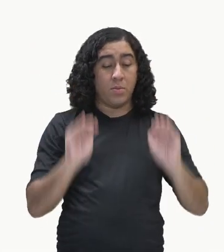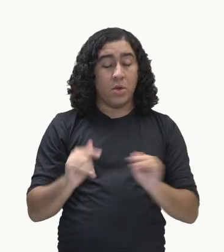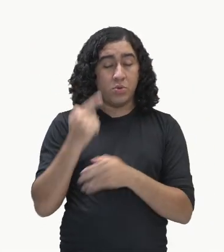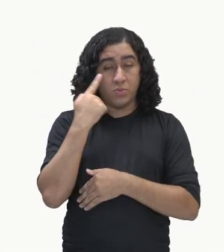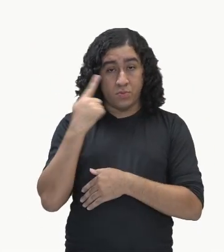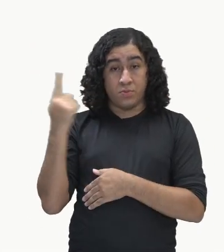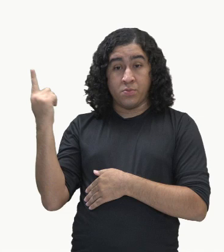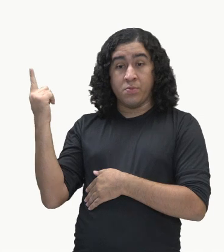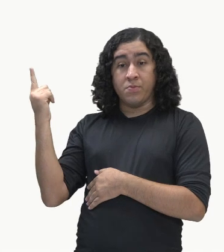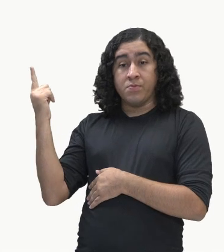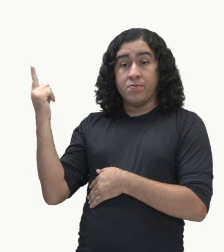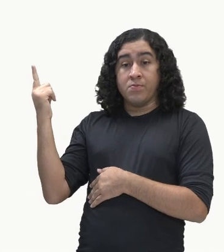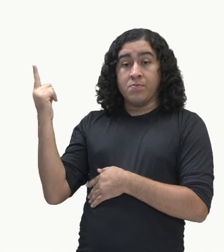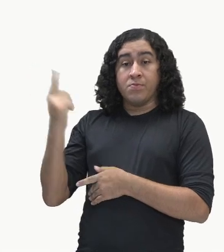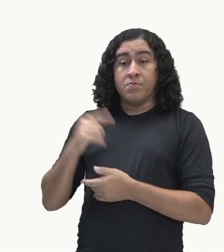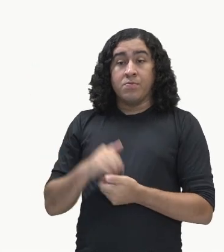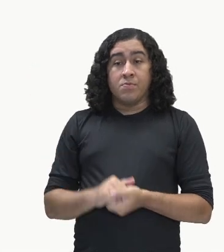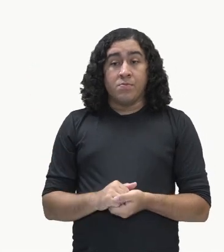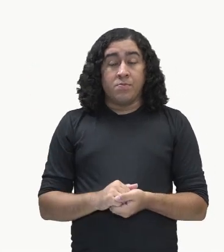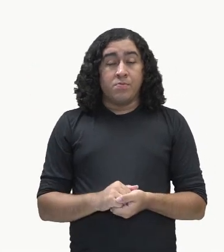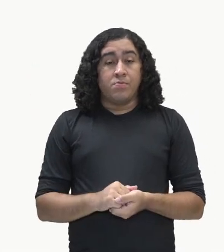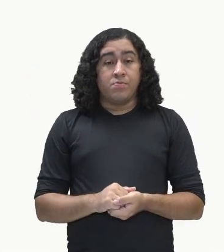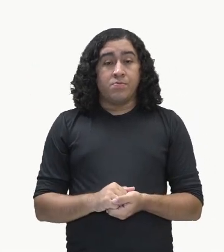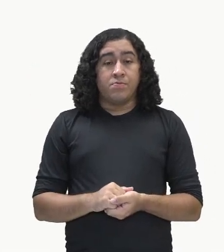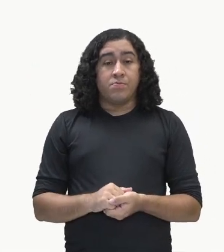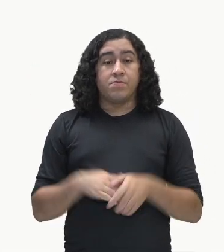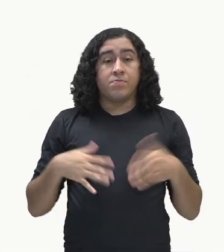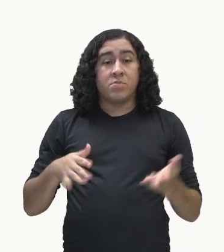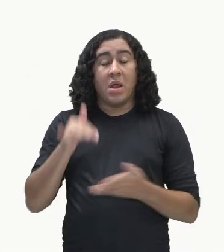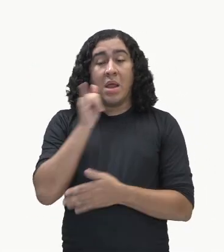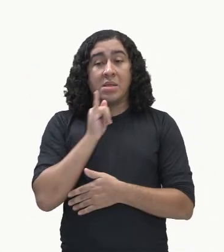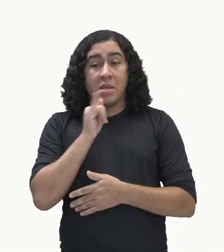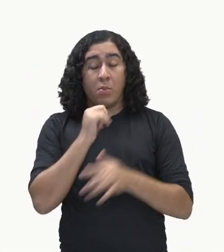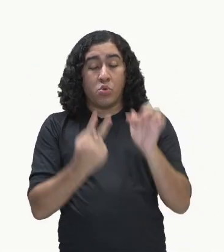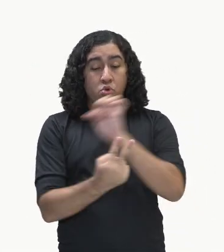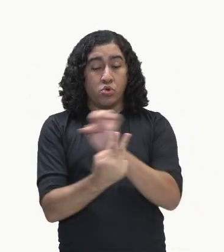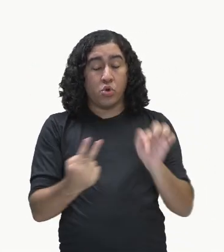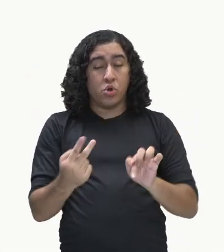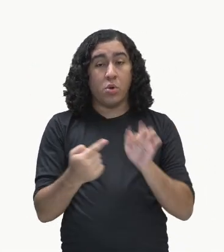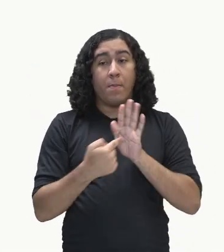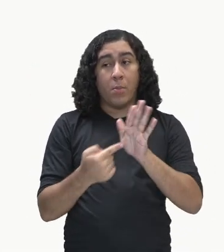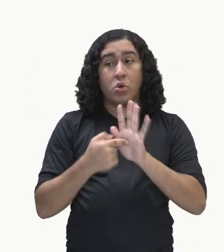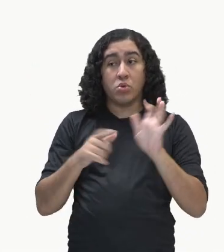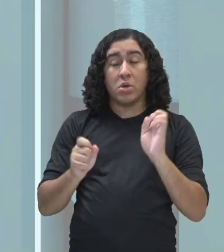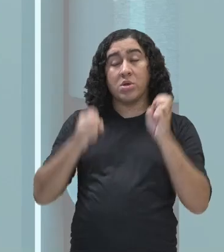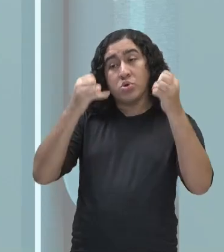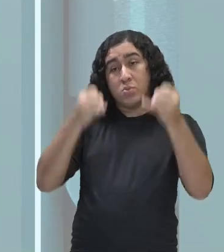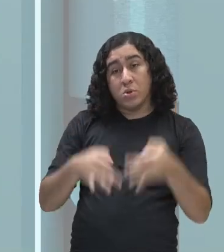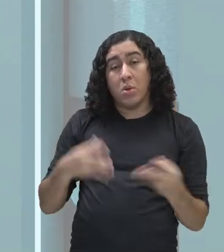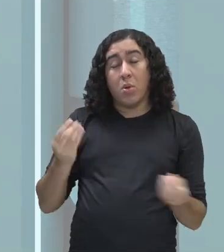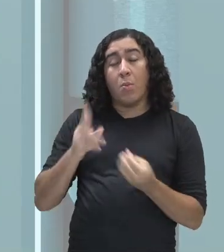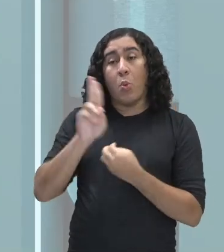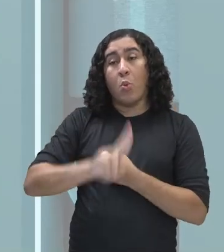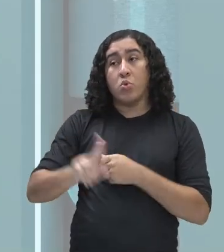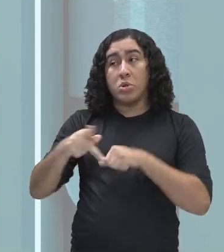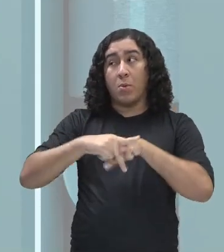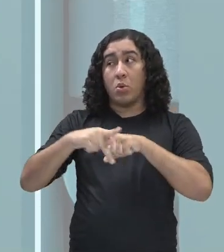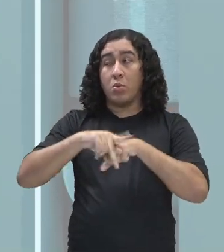expression of cultural diversity. Então, dois exemplos ali que ratificam o uso desses dois